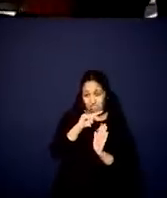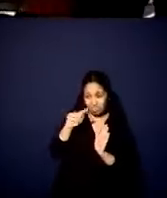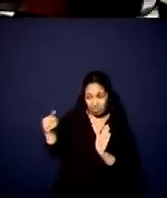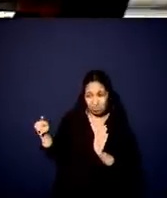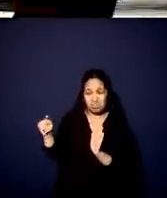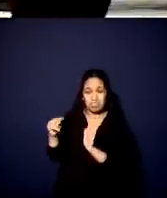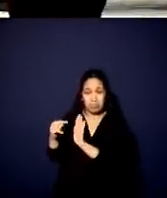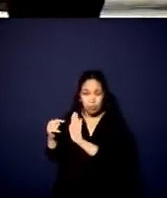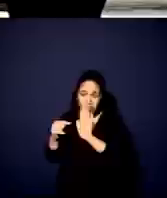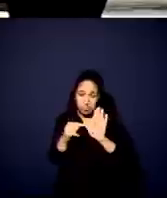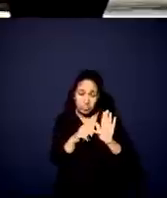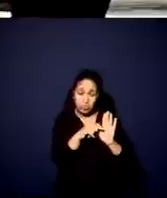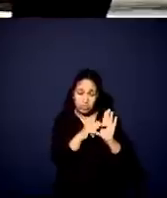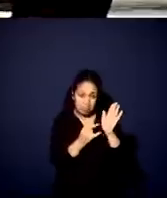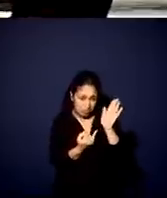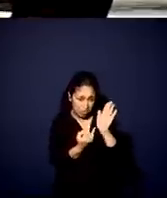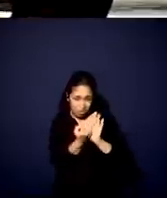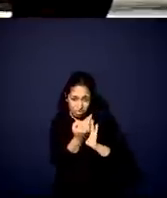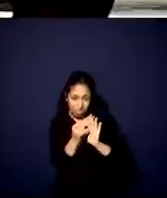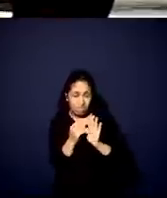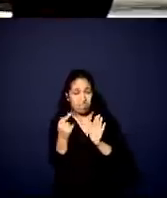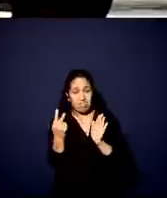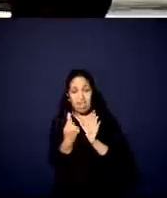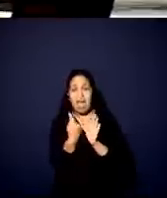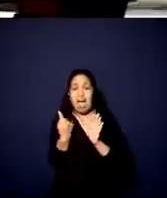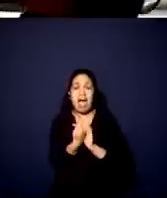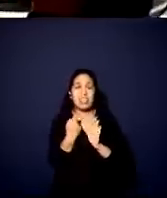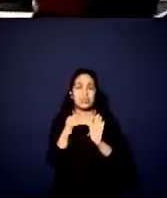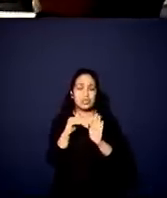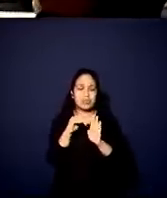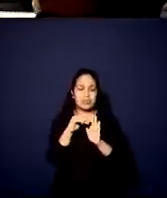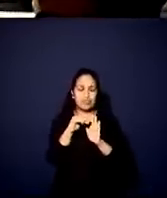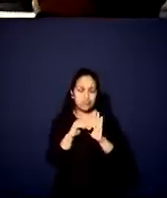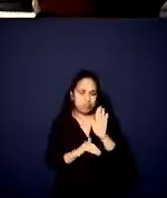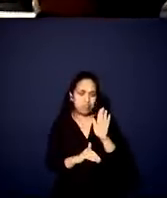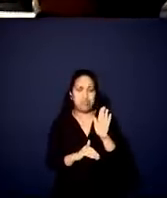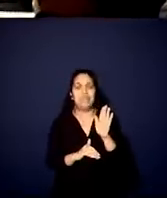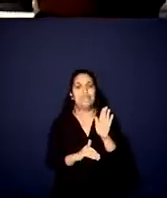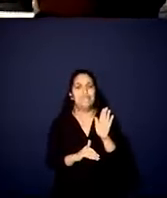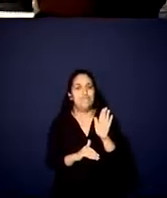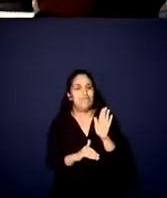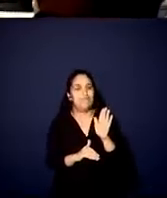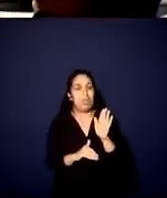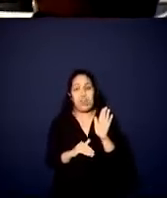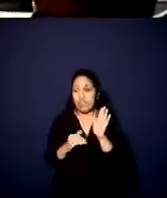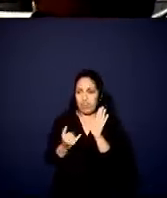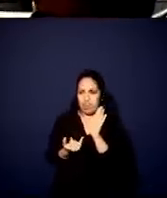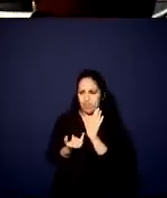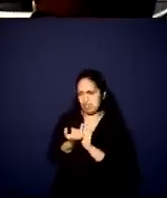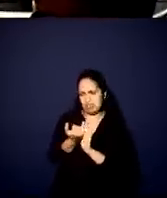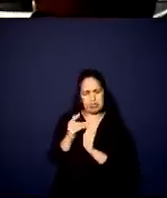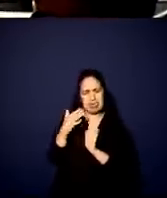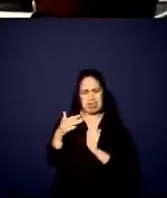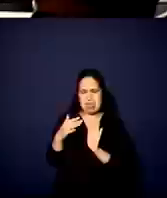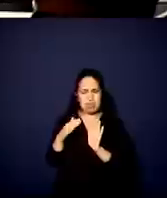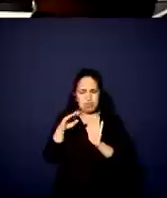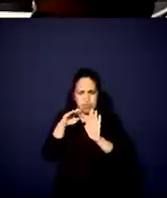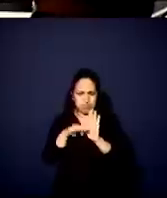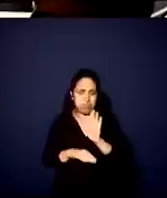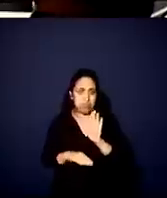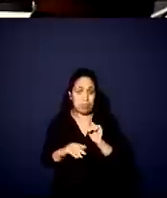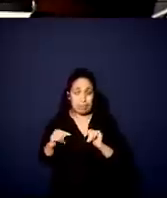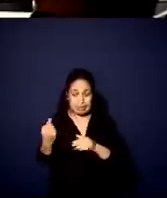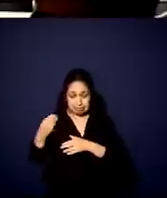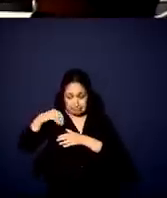ele tem errado para baixo ele tem subestimado a inflação de fato as nossas projeções